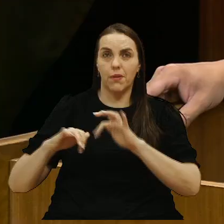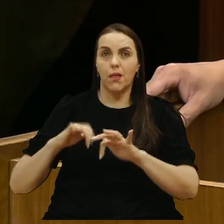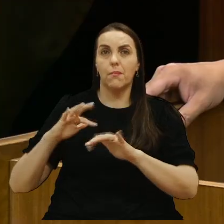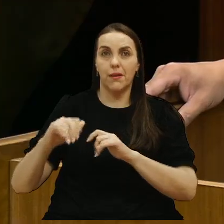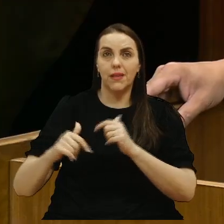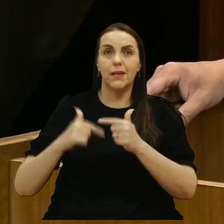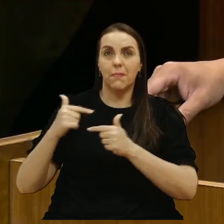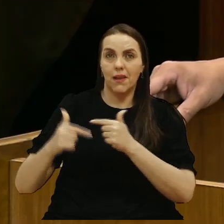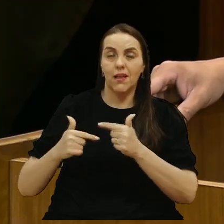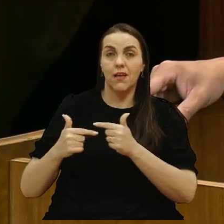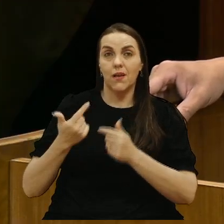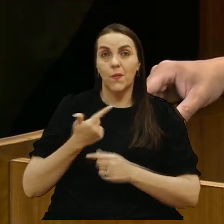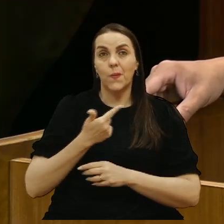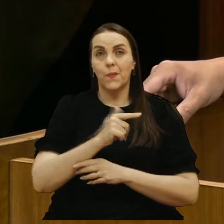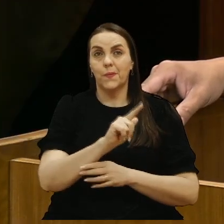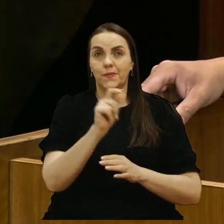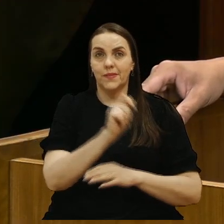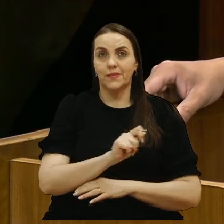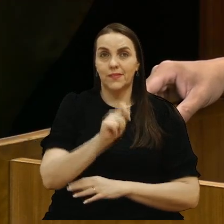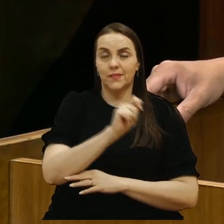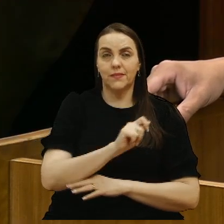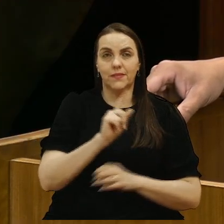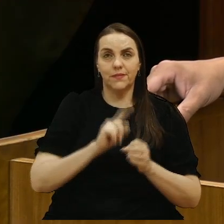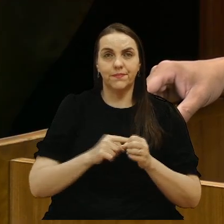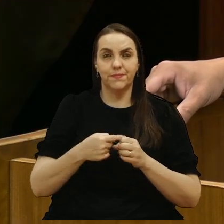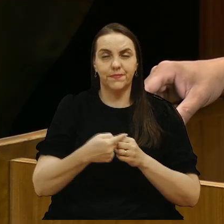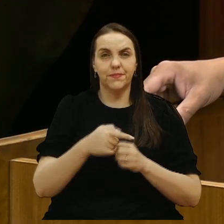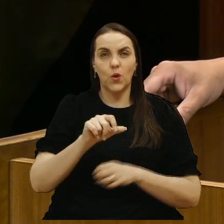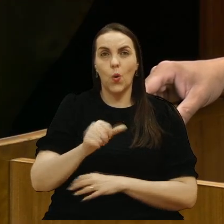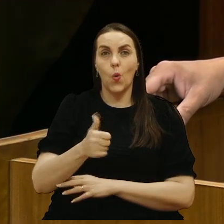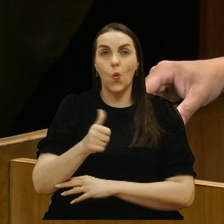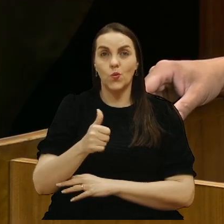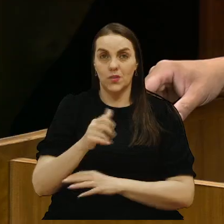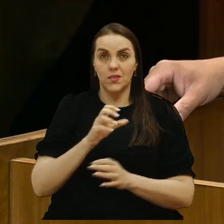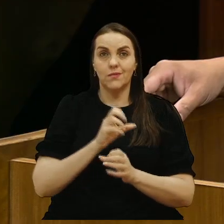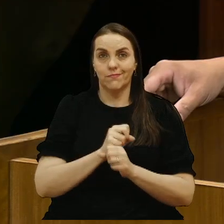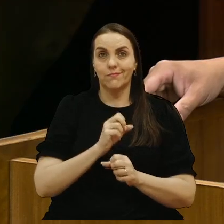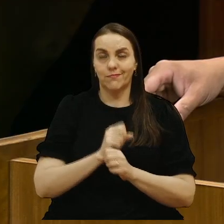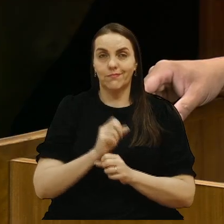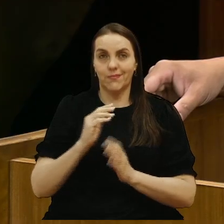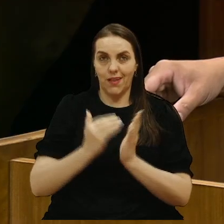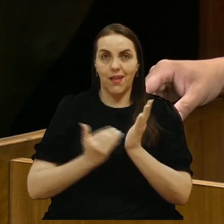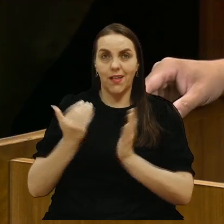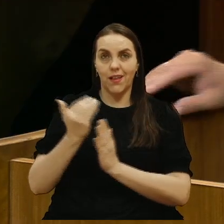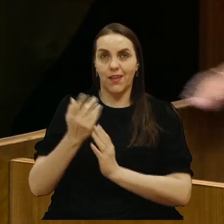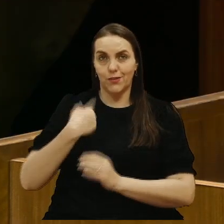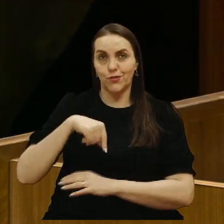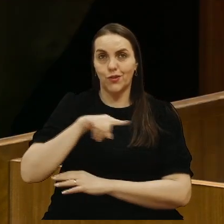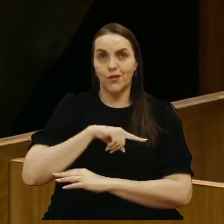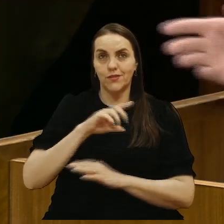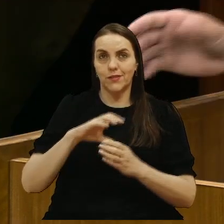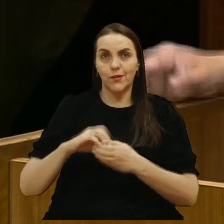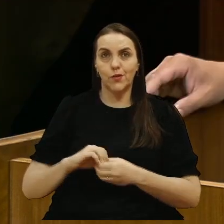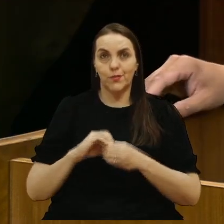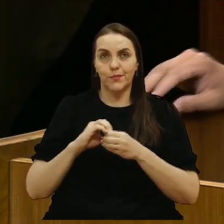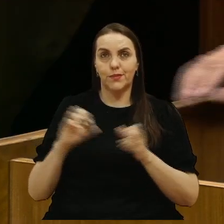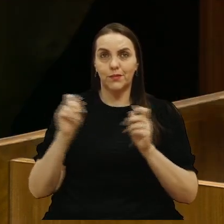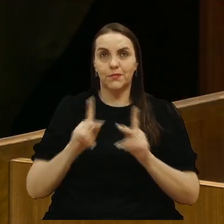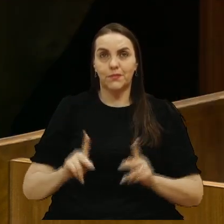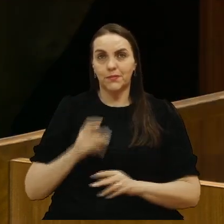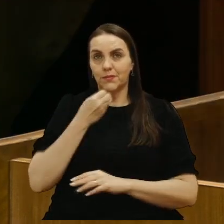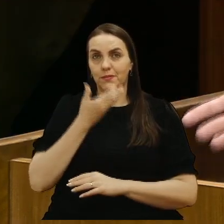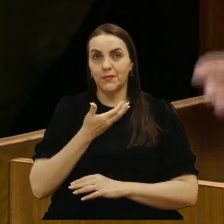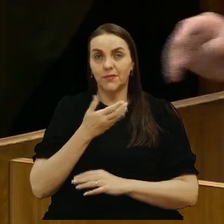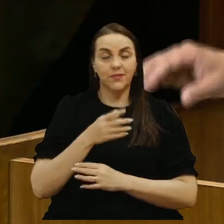trabalho, para as outras associações da cidade, que são 11 no total, além da cooperativa, é impossível, eles